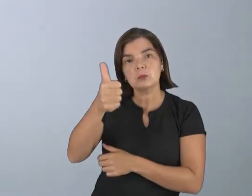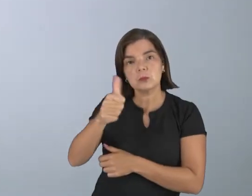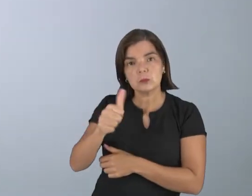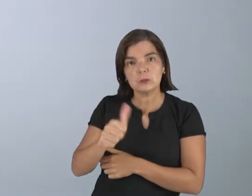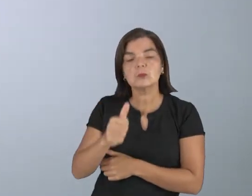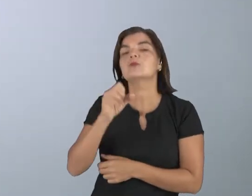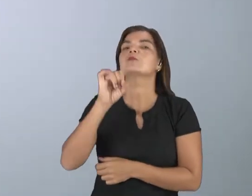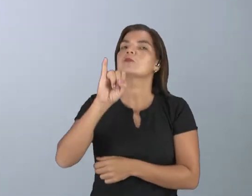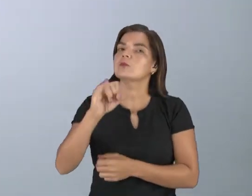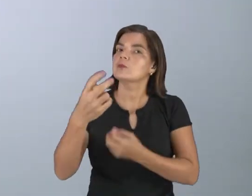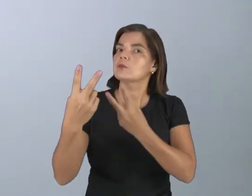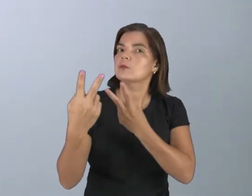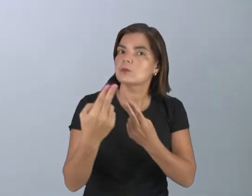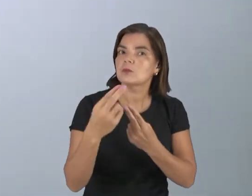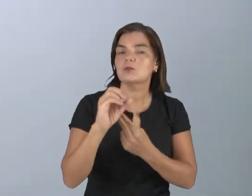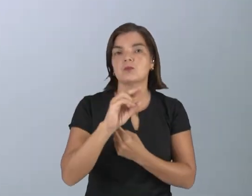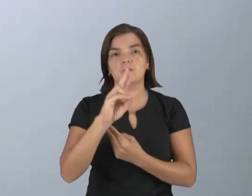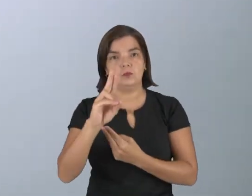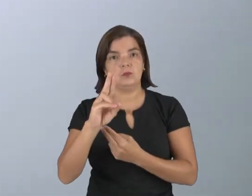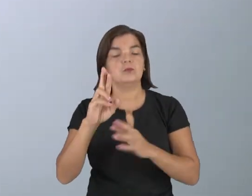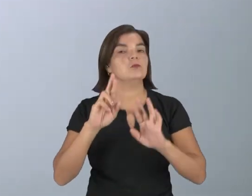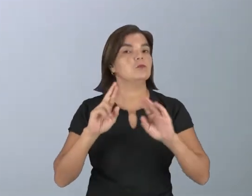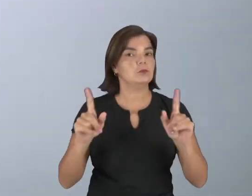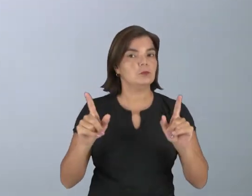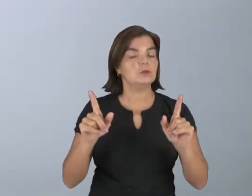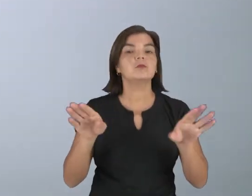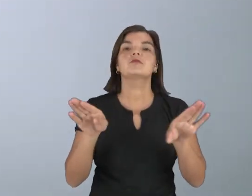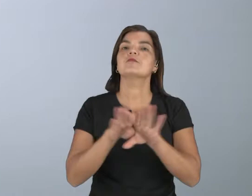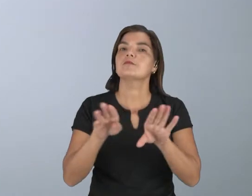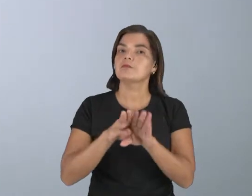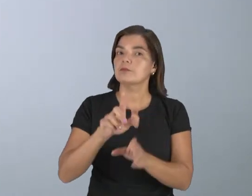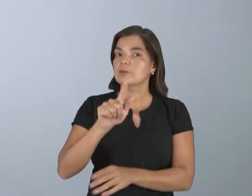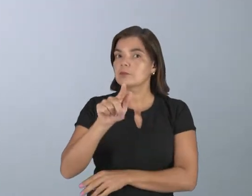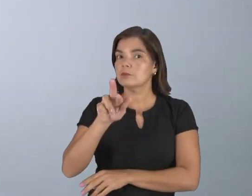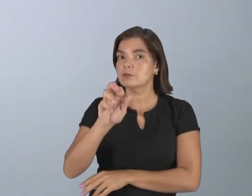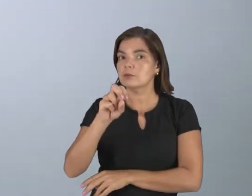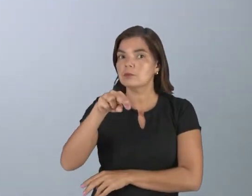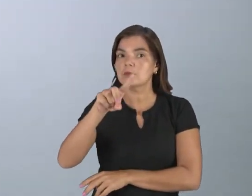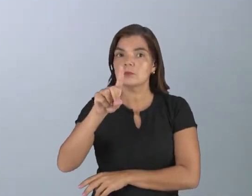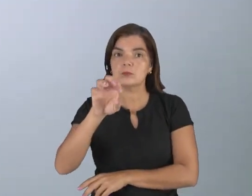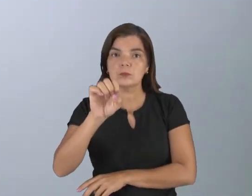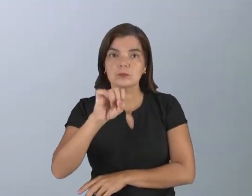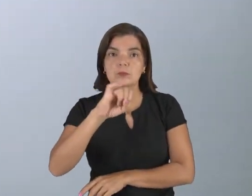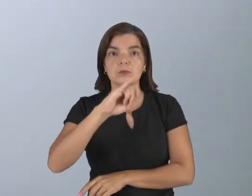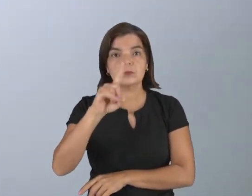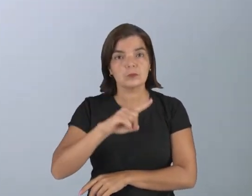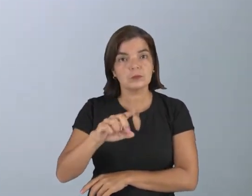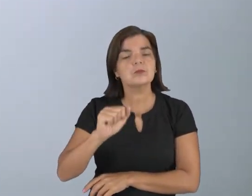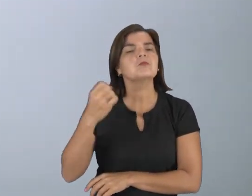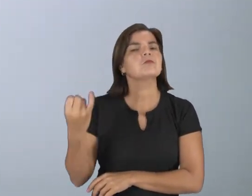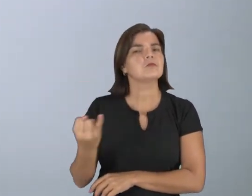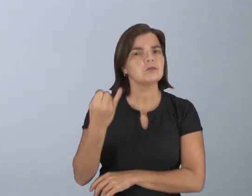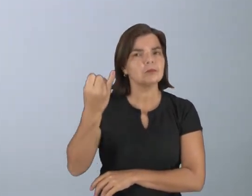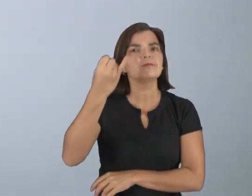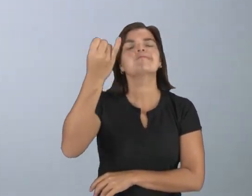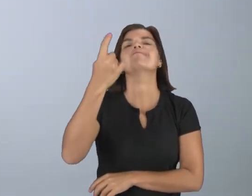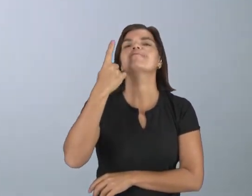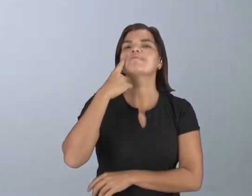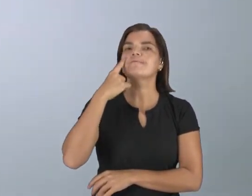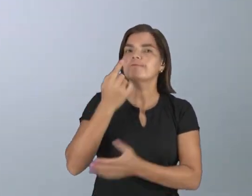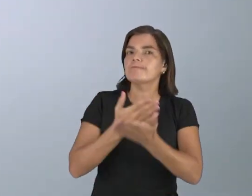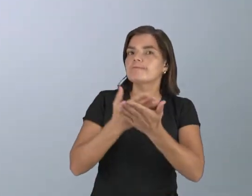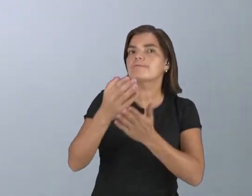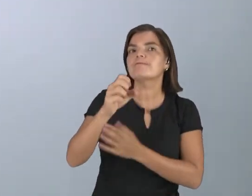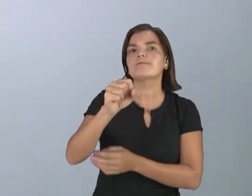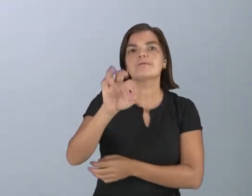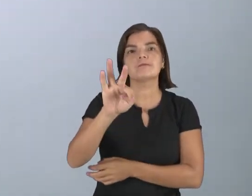dizer se essa pressão é igual ou é diferente. Algumas grandezas que são extremamente importantes para poder fazer essa determinação aí no princípio de Steve.